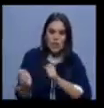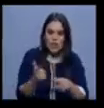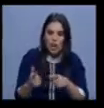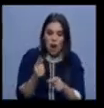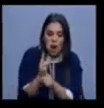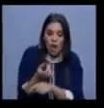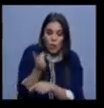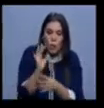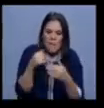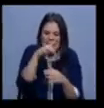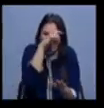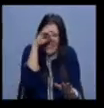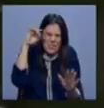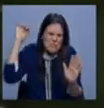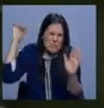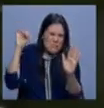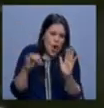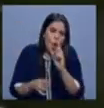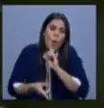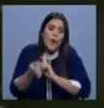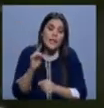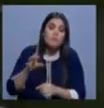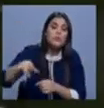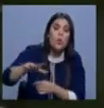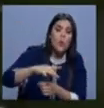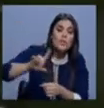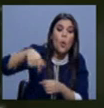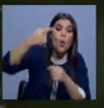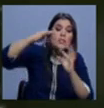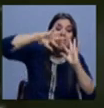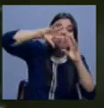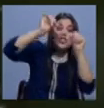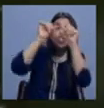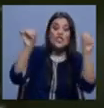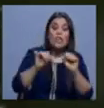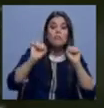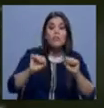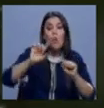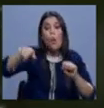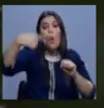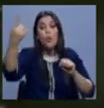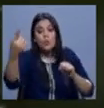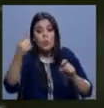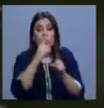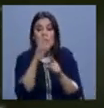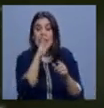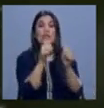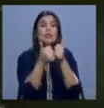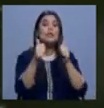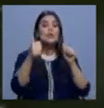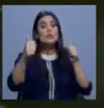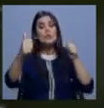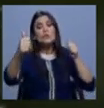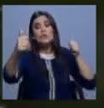mais difícil ainda, estão situadas numa outra galáxia que não a Via Láctea. Porque quanto mais distantes estão as estrelas de